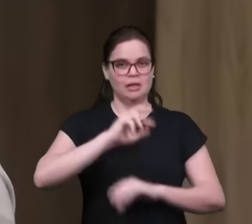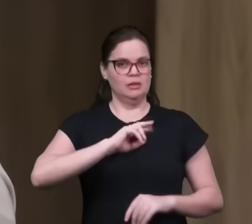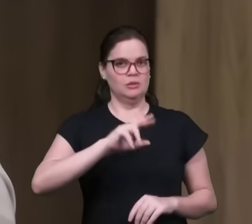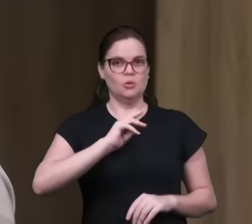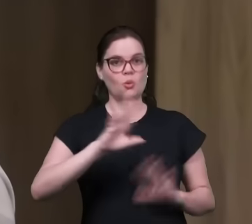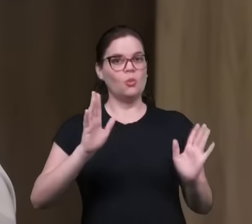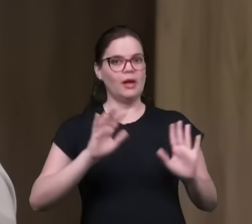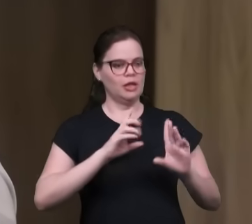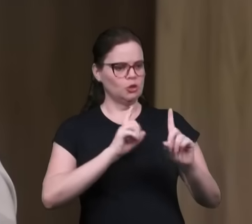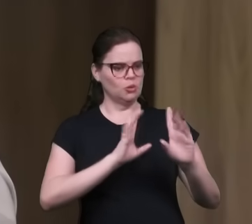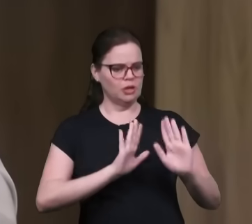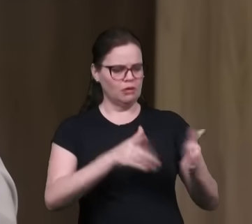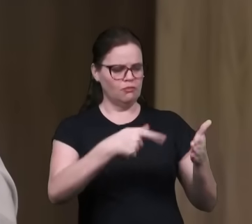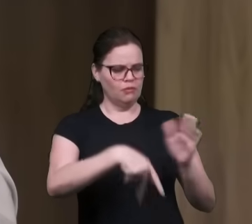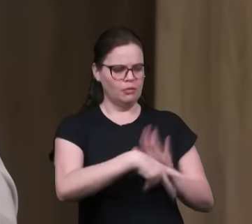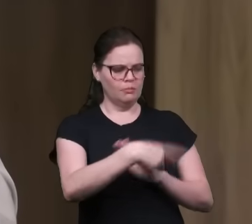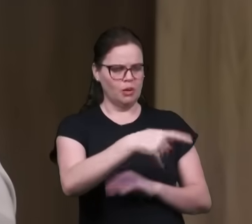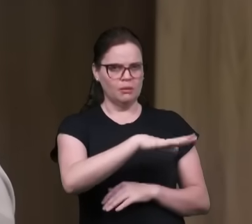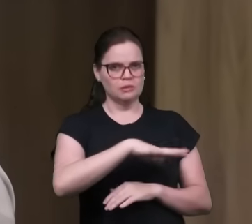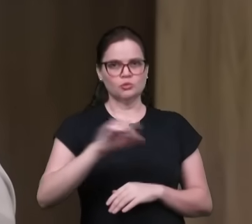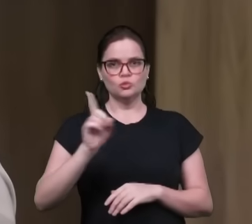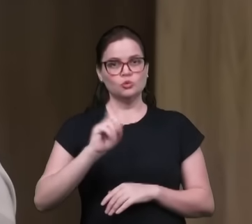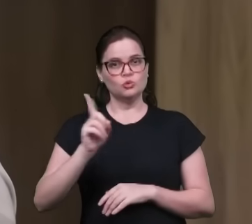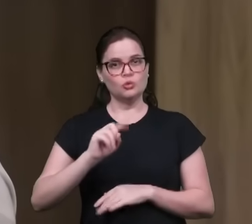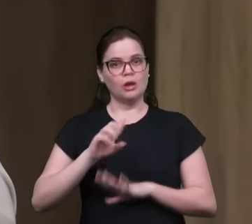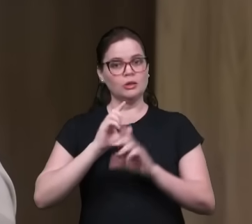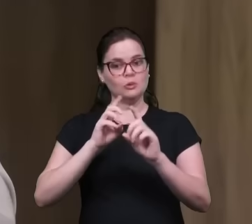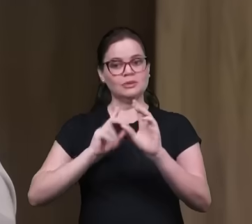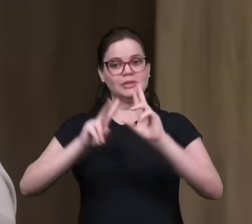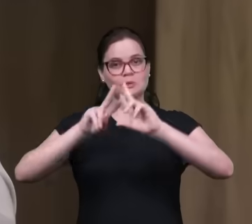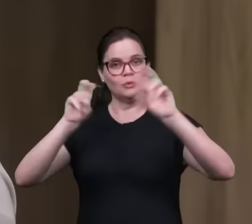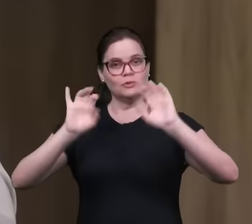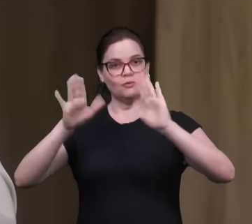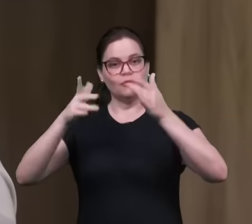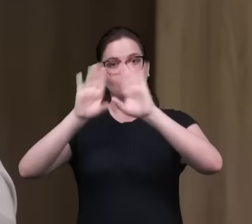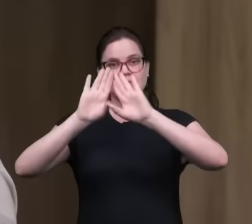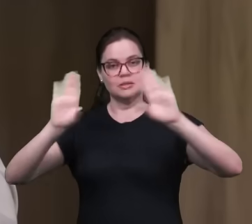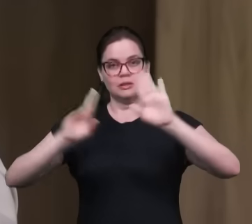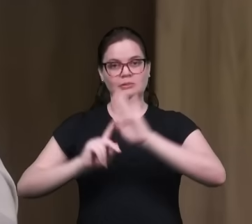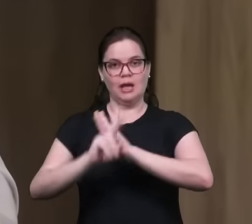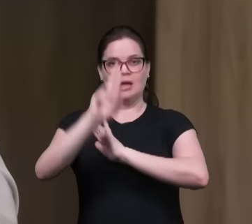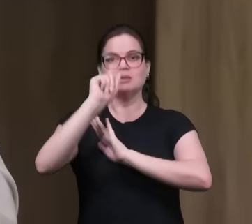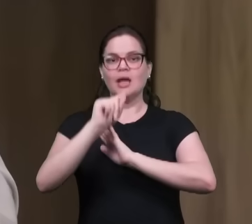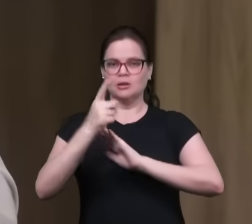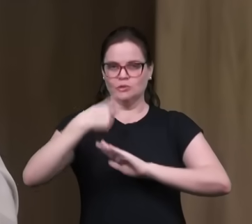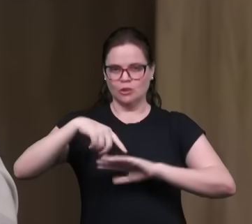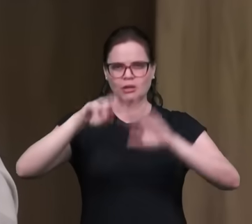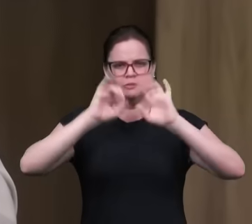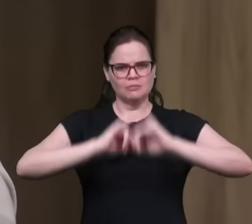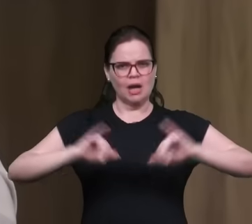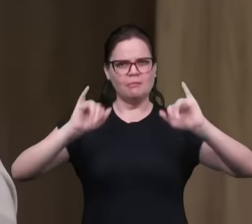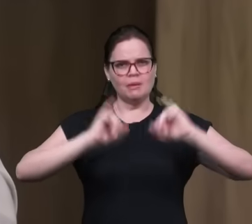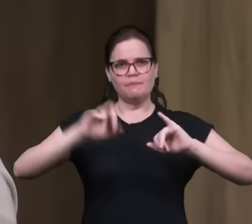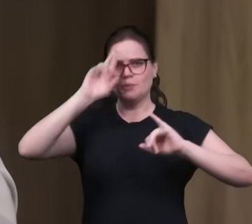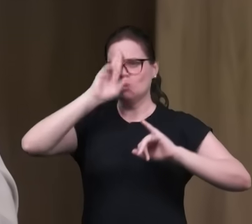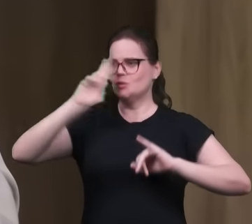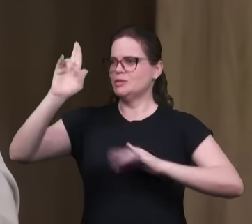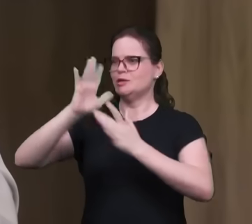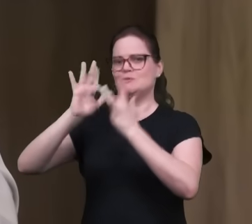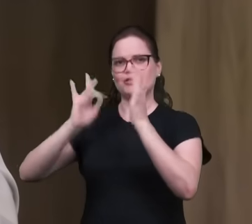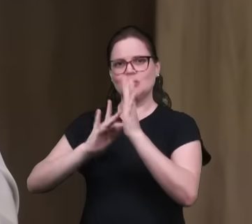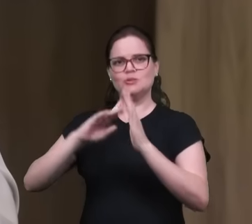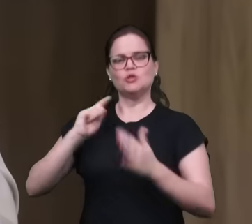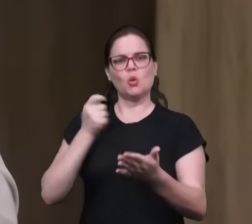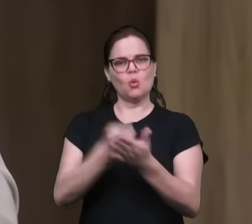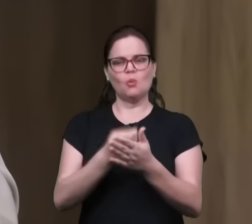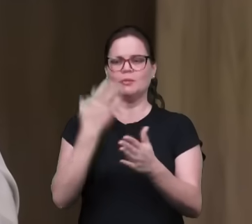vida aqui não. O evangelho eterno de Jesus, as nossas palavras serão confirmadas pelo Senhor Jesus. Ele tem o governo, ele tem o